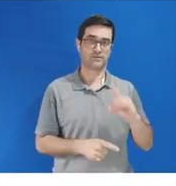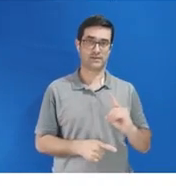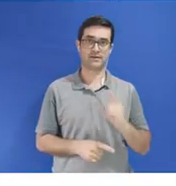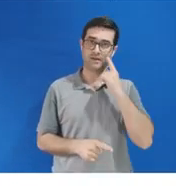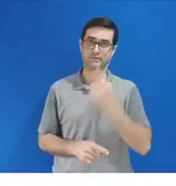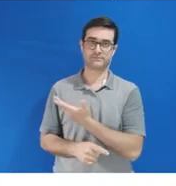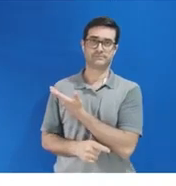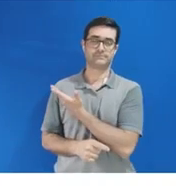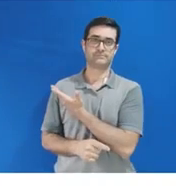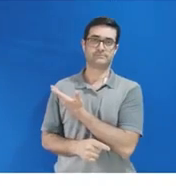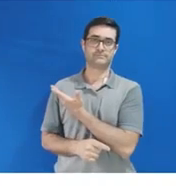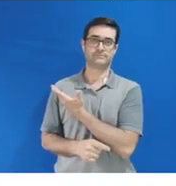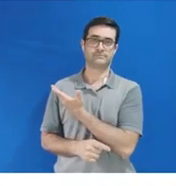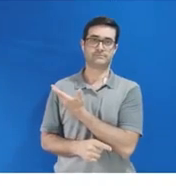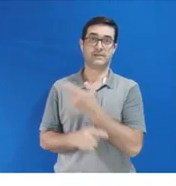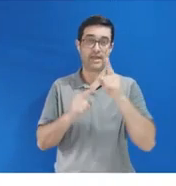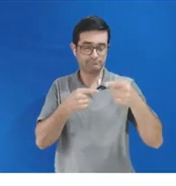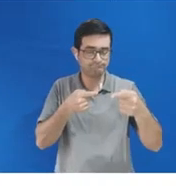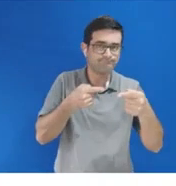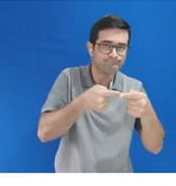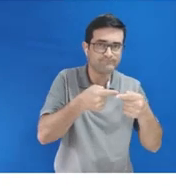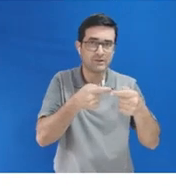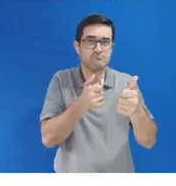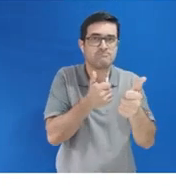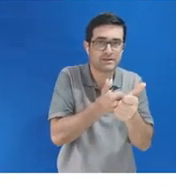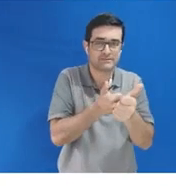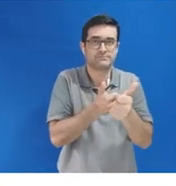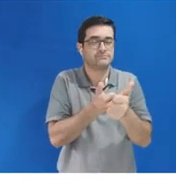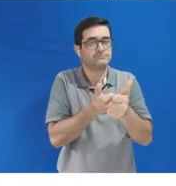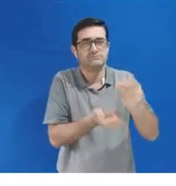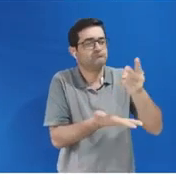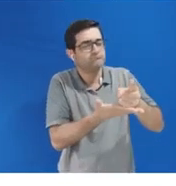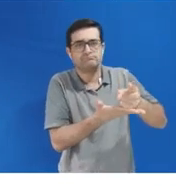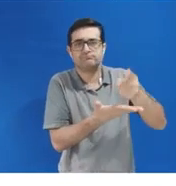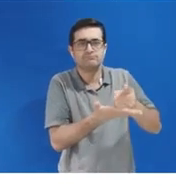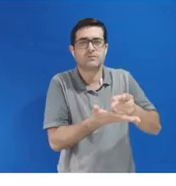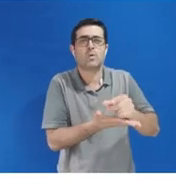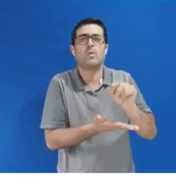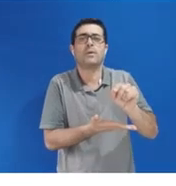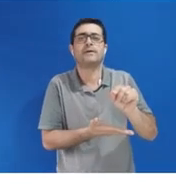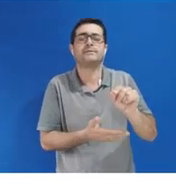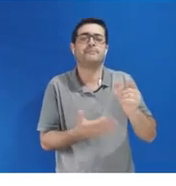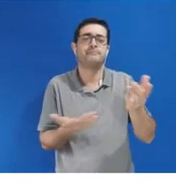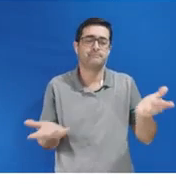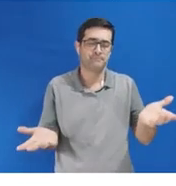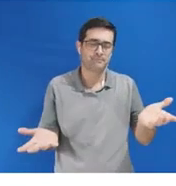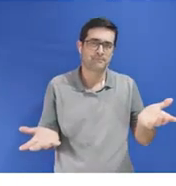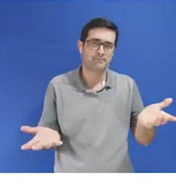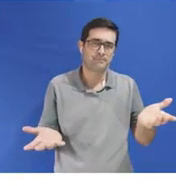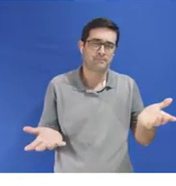na proximidade entre essas espécies. Interessante que permanece